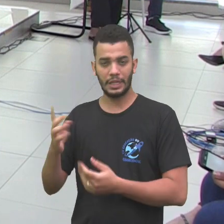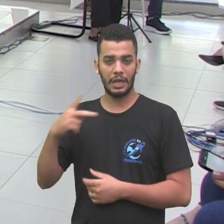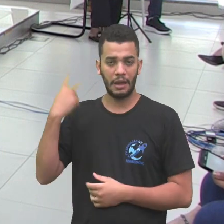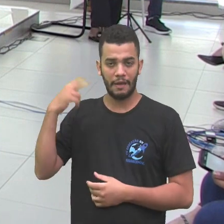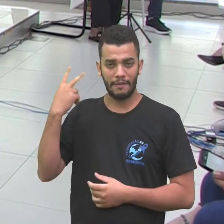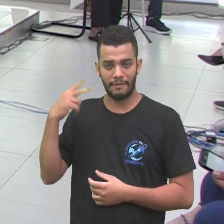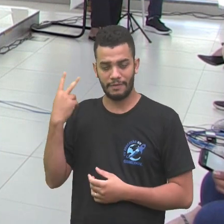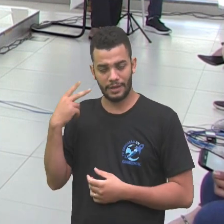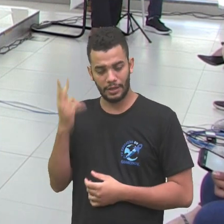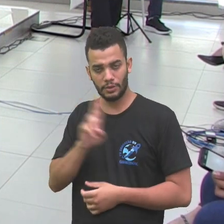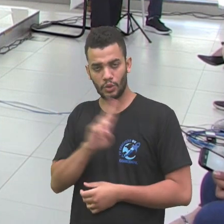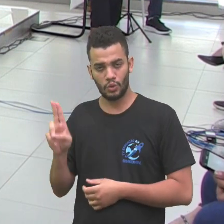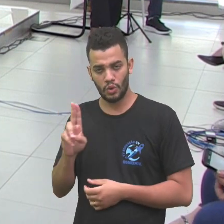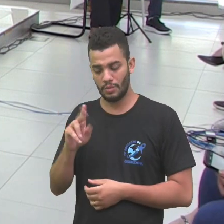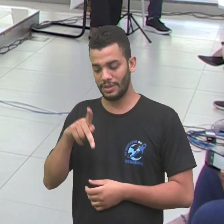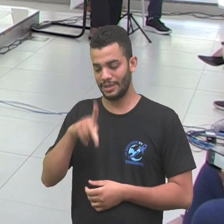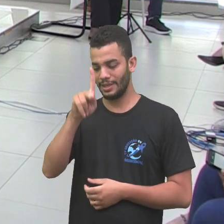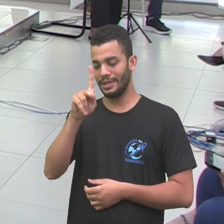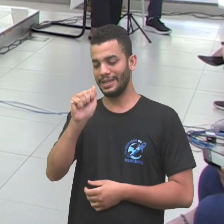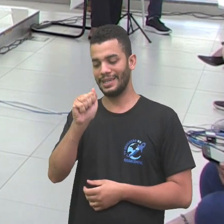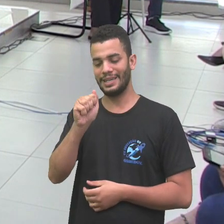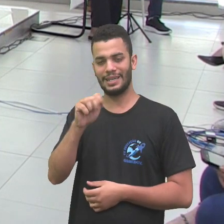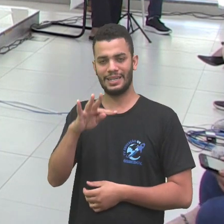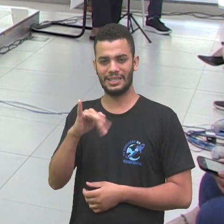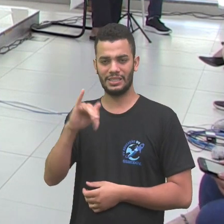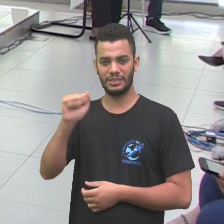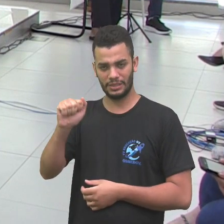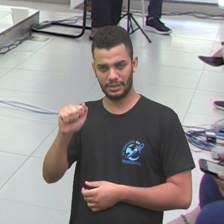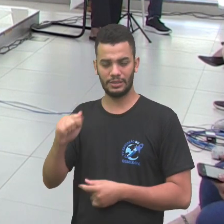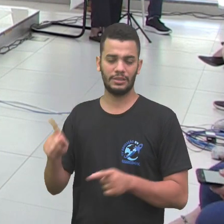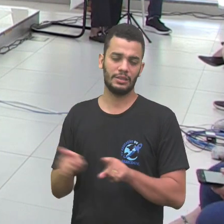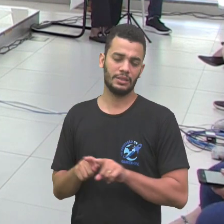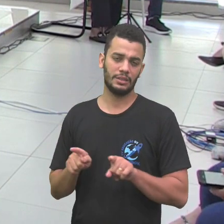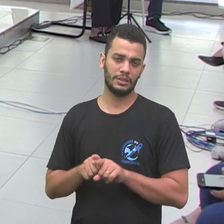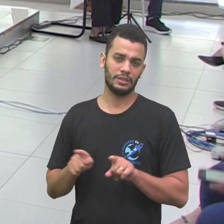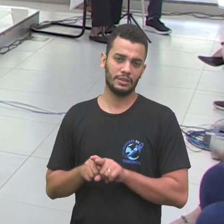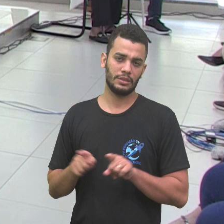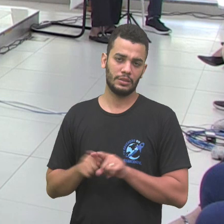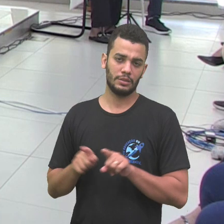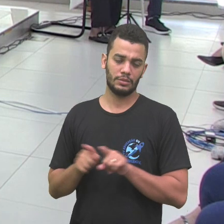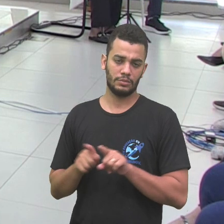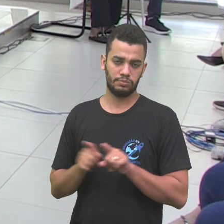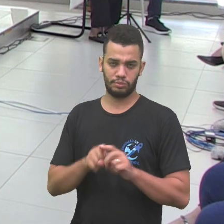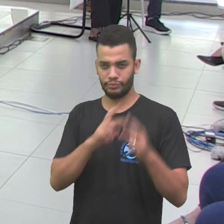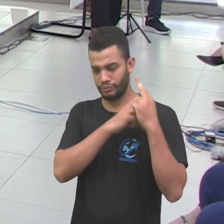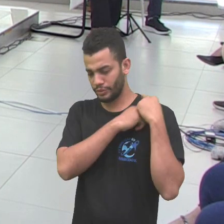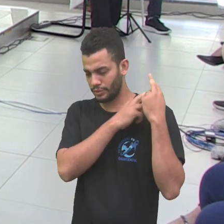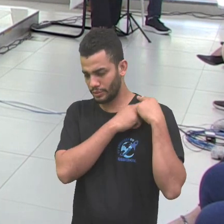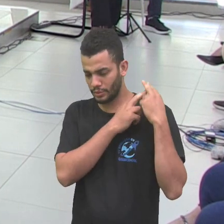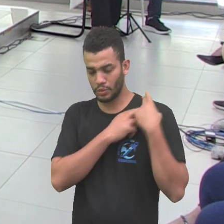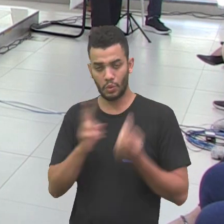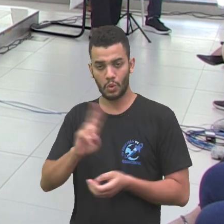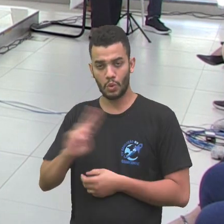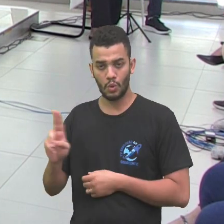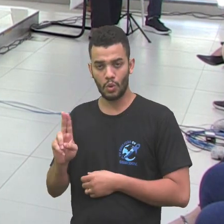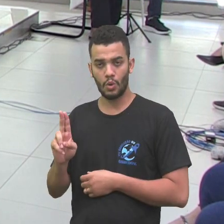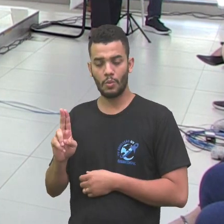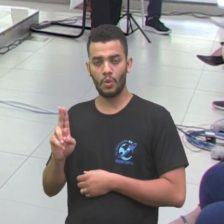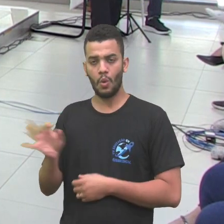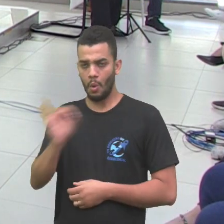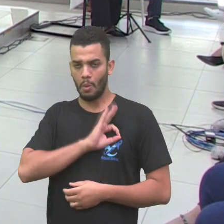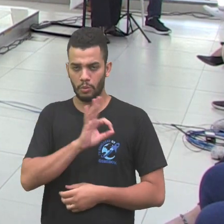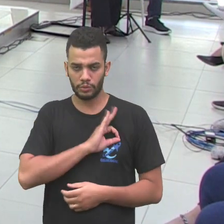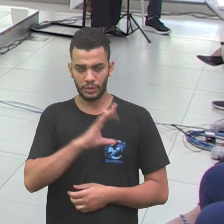municipal, Bosco Costa, do nosso chefe de gabinete, Coronel Siqueira, e também dizer que se faz presente